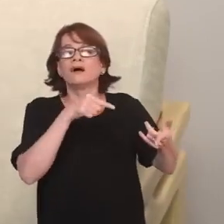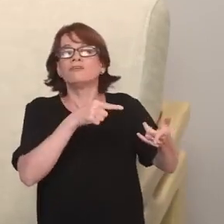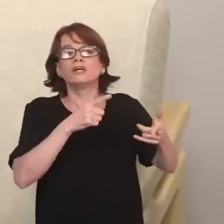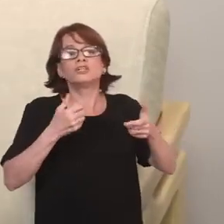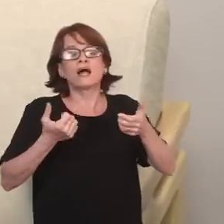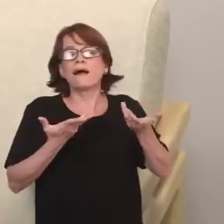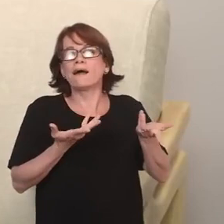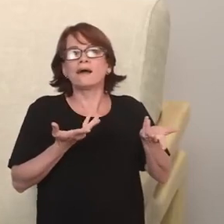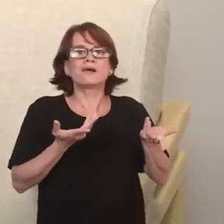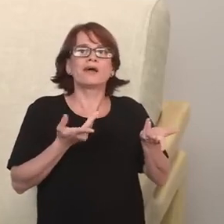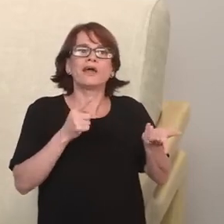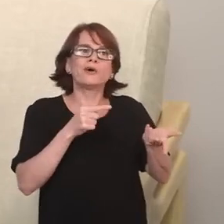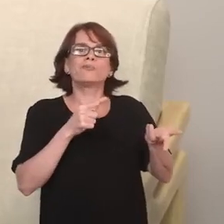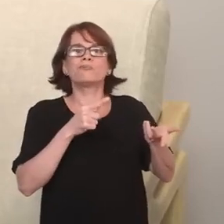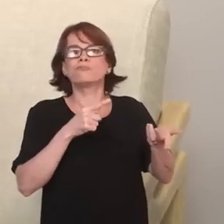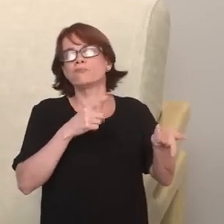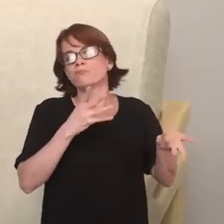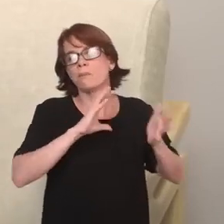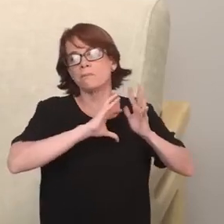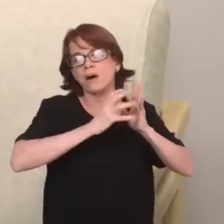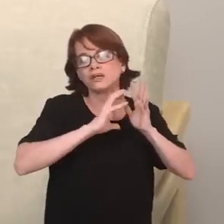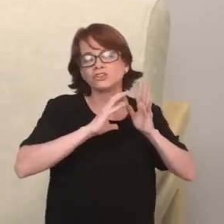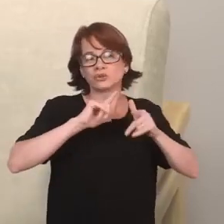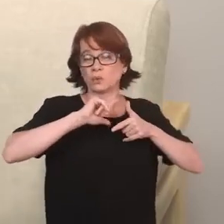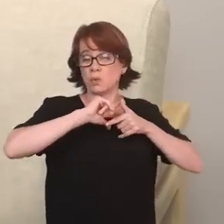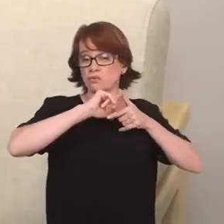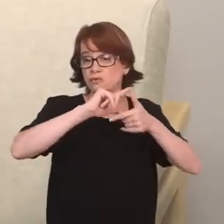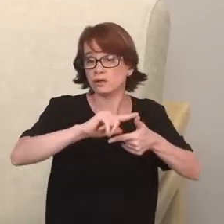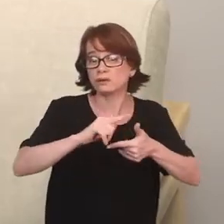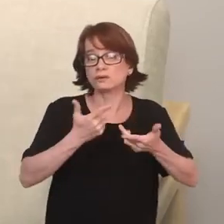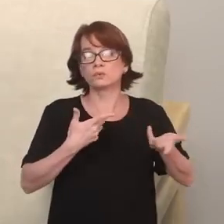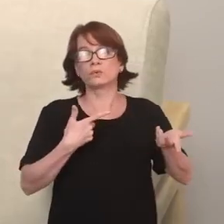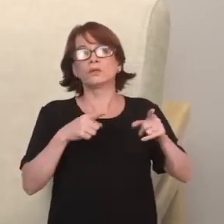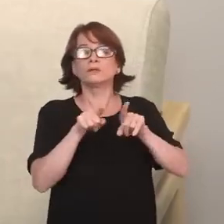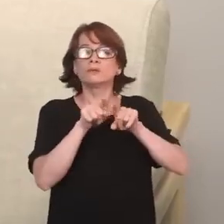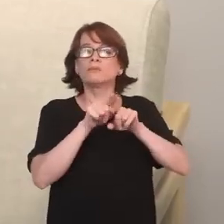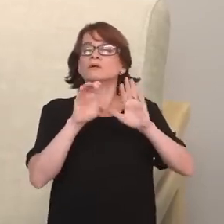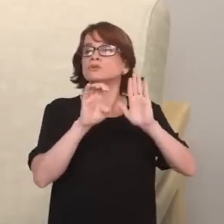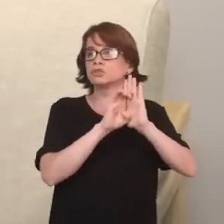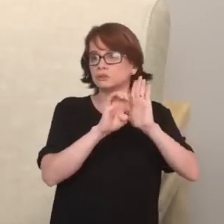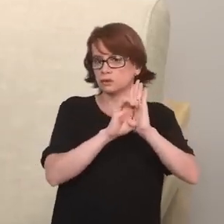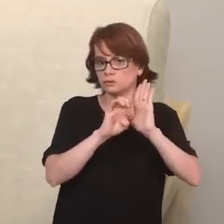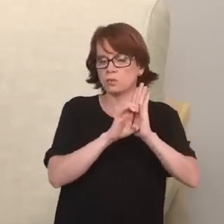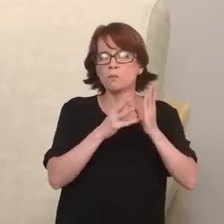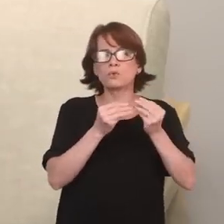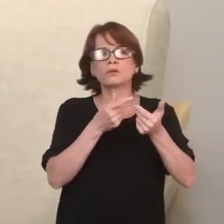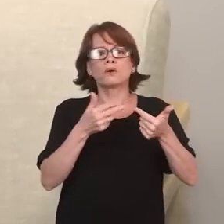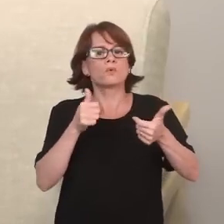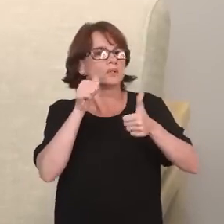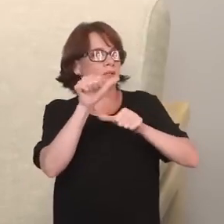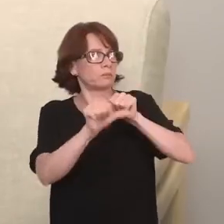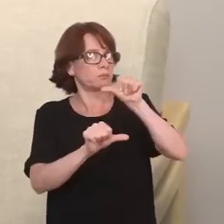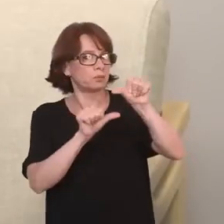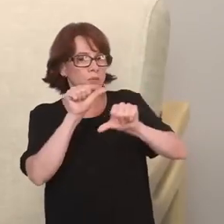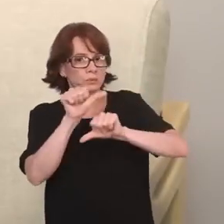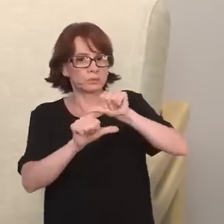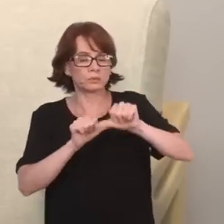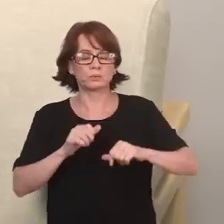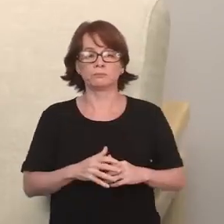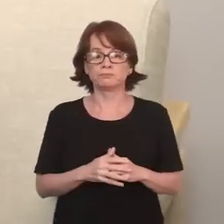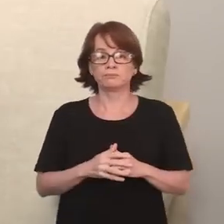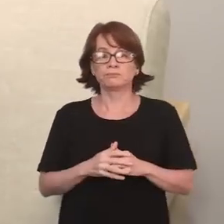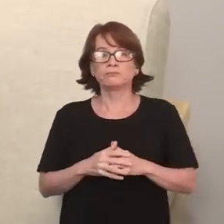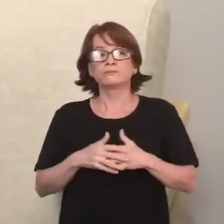mais conservador. Né? Até mudou, né, o estatuto do PL, mudou, muita coisa mudou, as cores da logo do